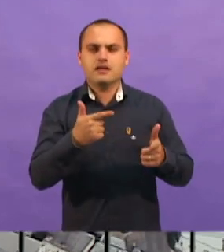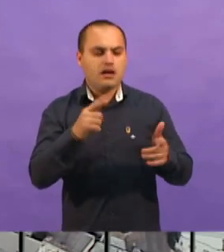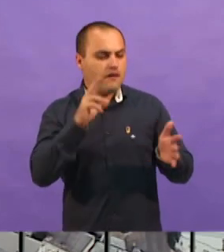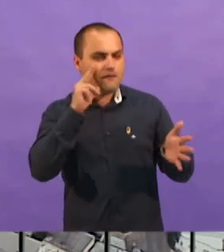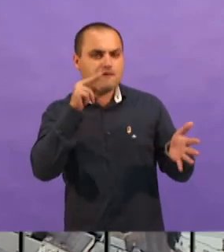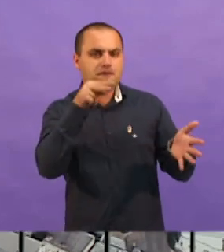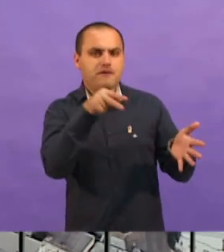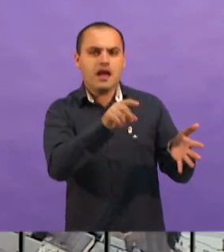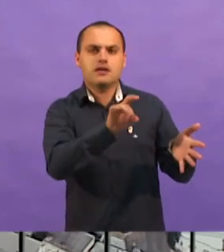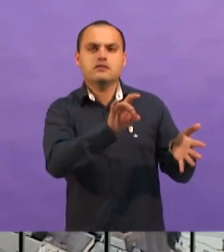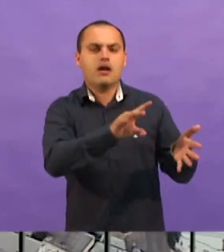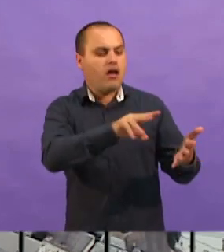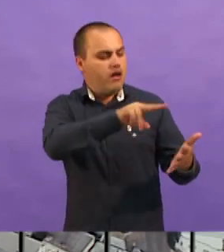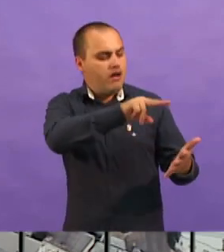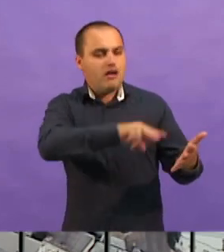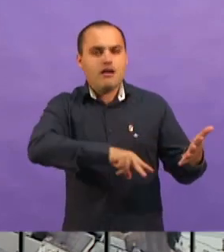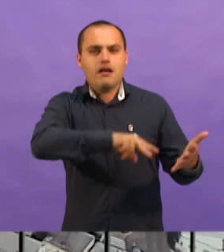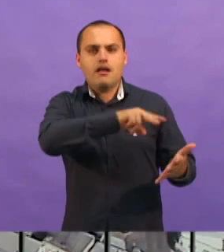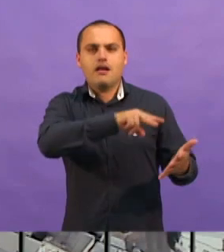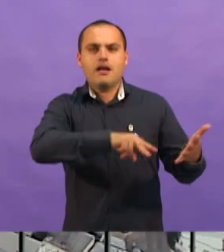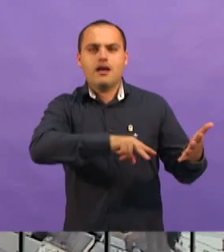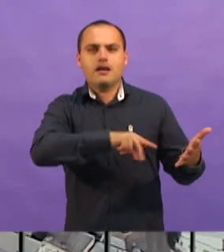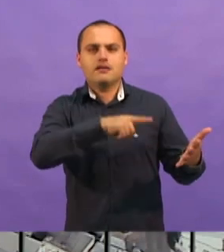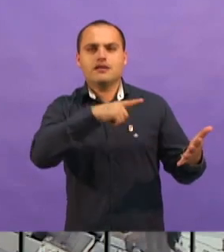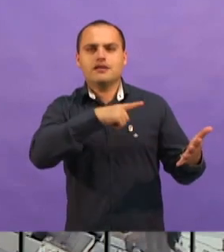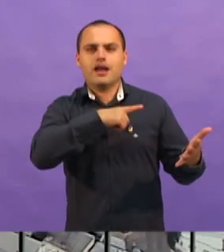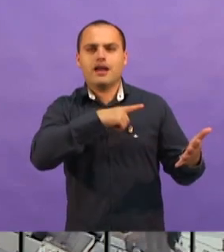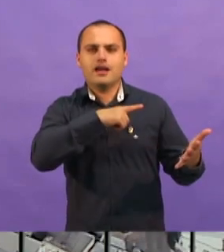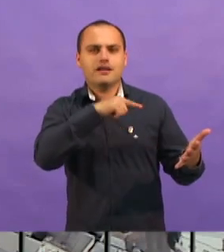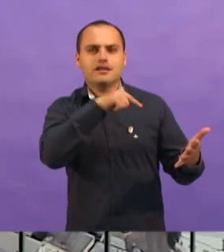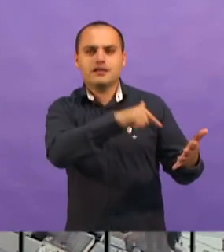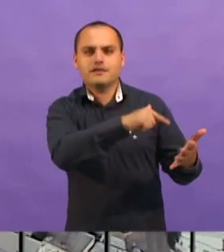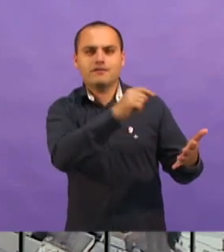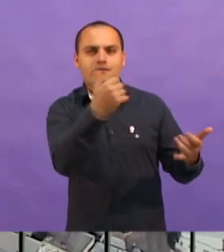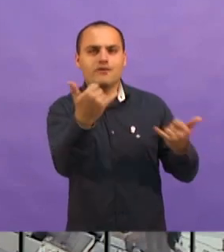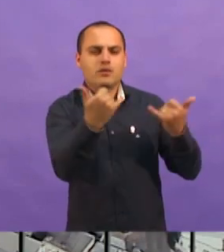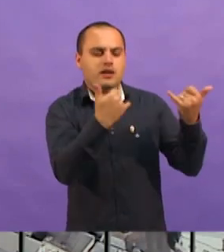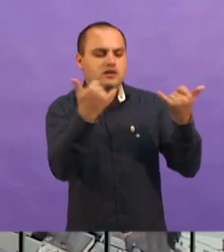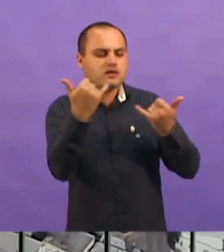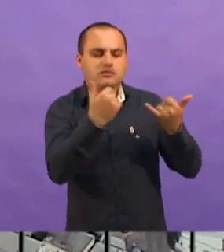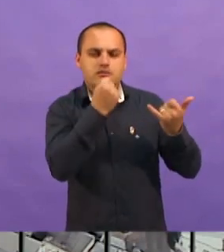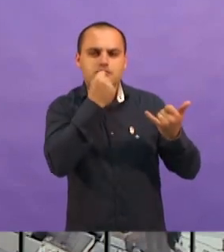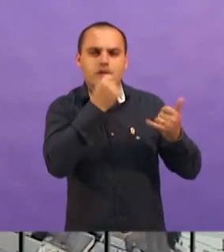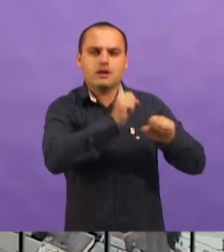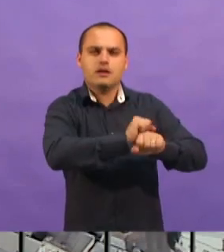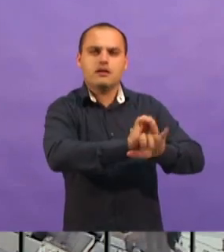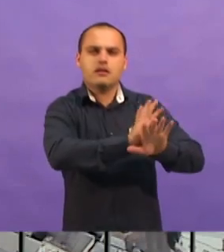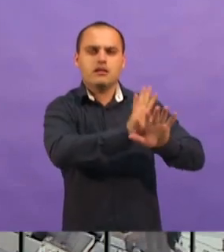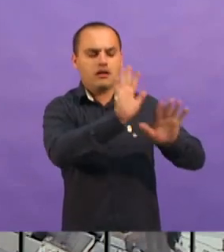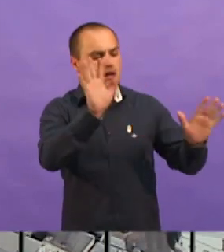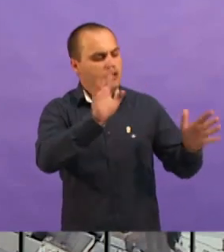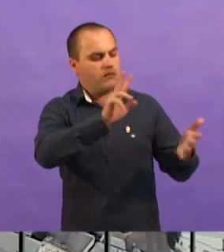clamor do ato de ler, né? Não só por se tratar de história, mas a leitura que a gente faz